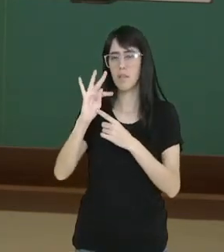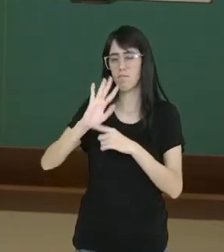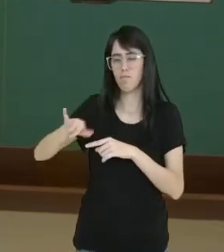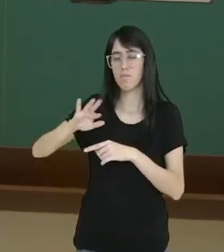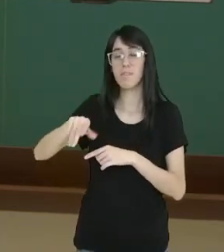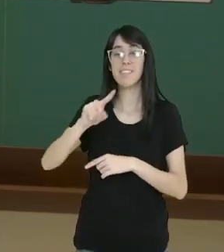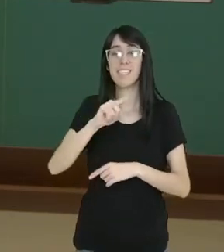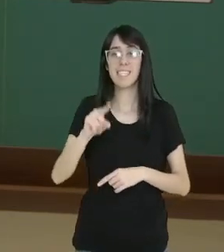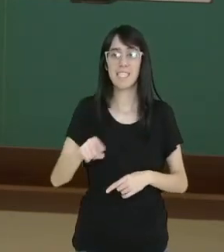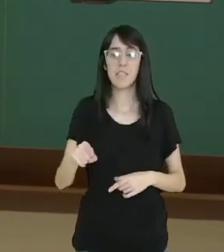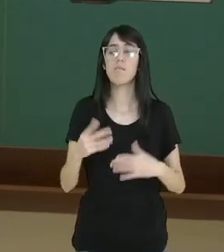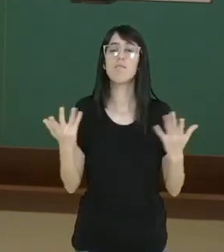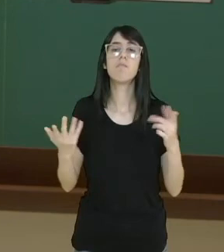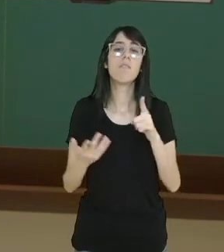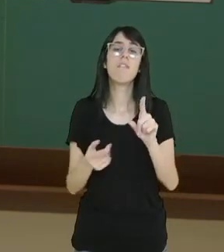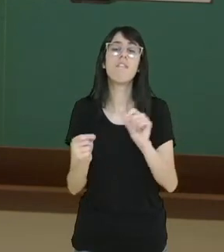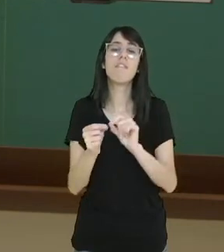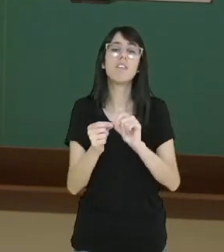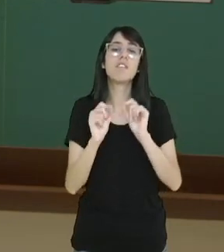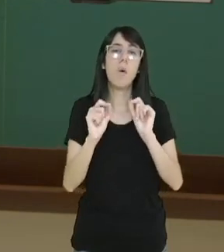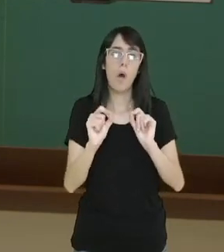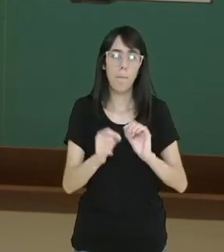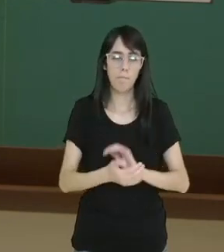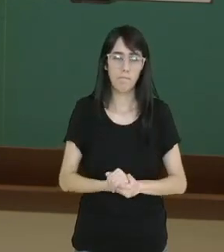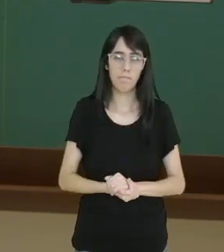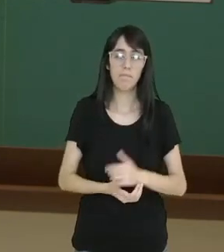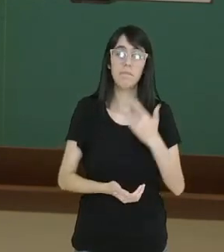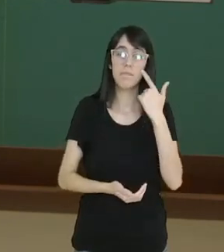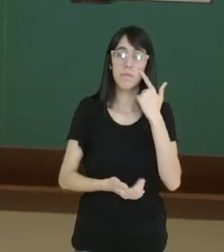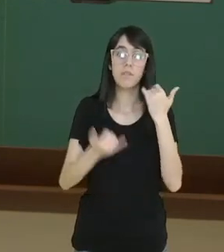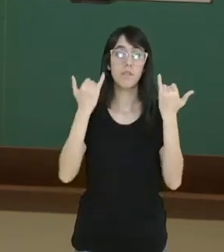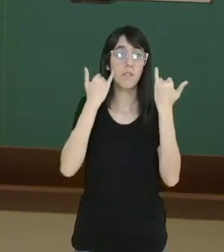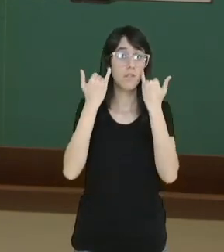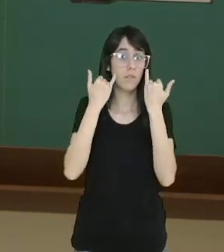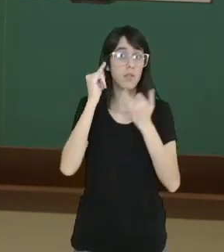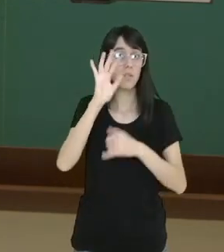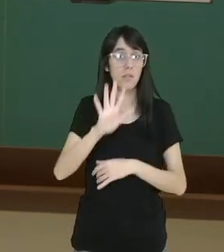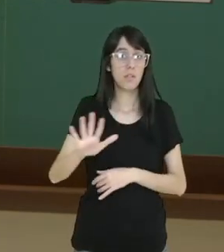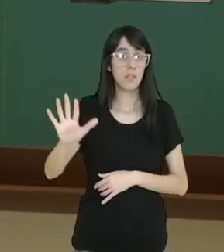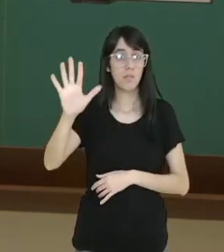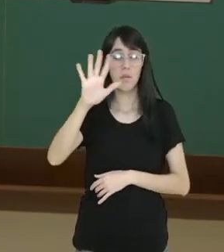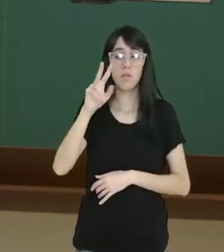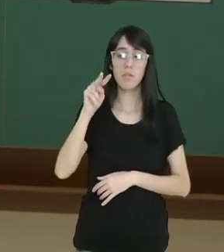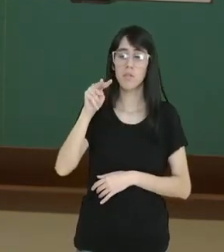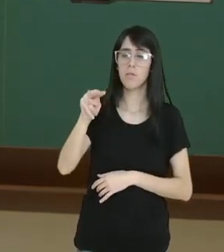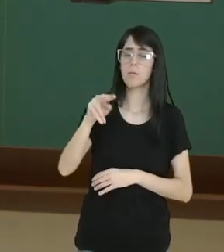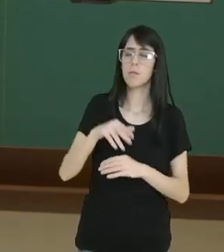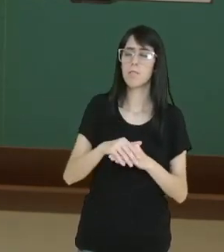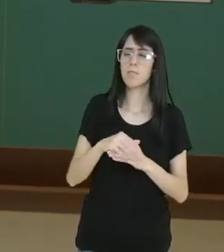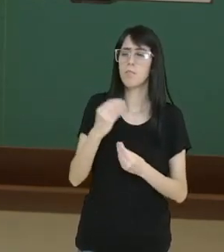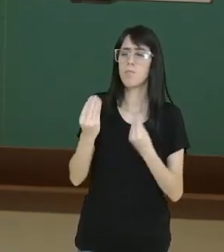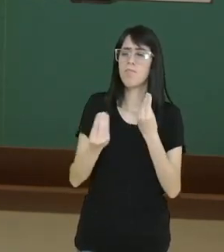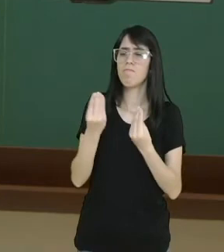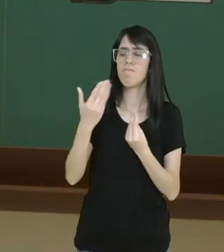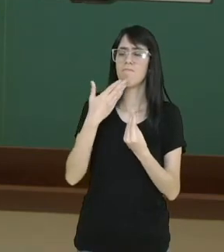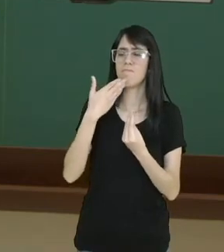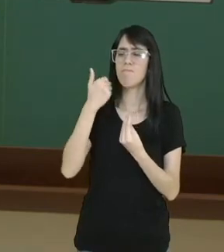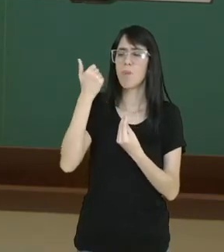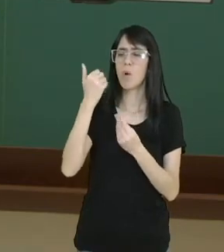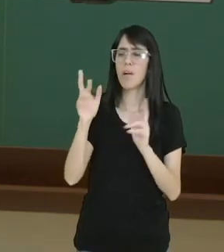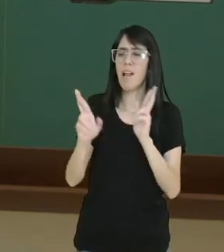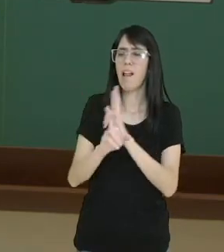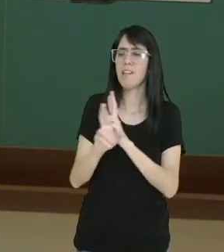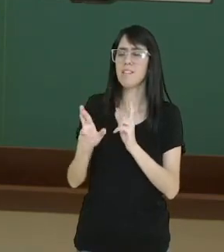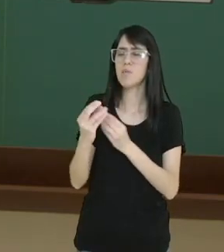aí, o que você vai fazer? Observe as informações dadas pela figura para saber qual é a melhor relação. O que